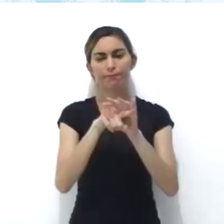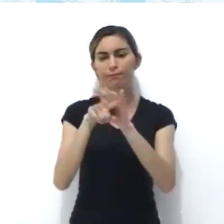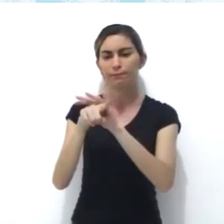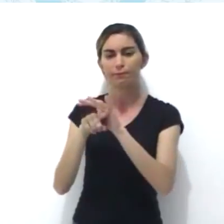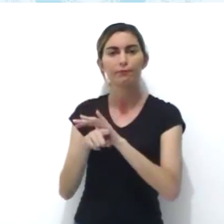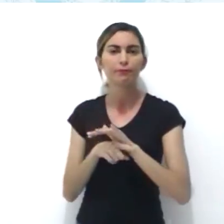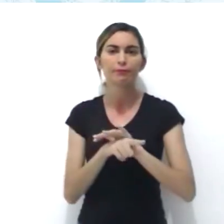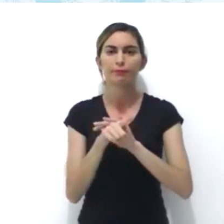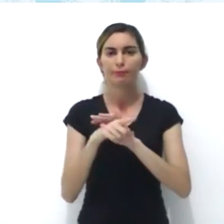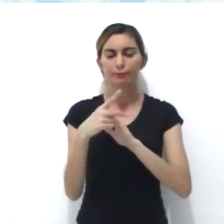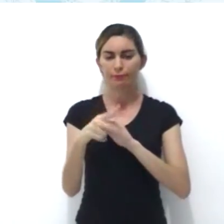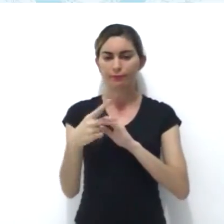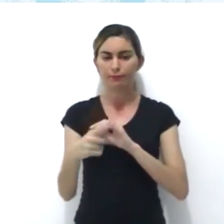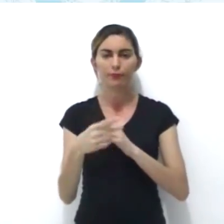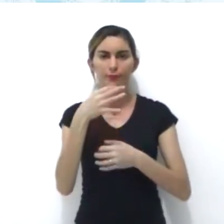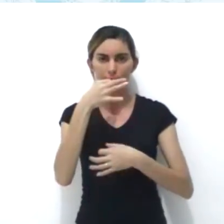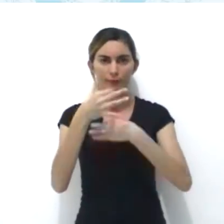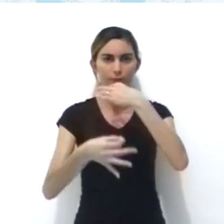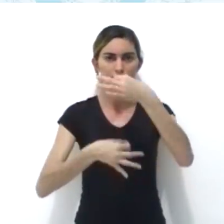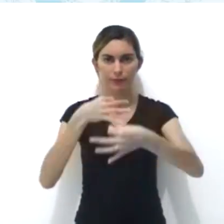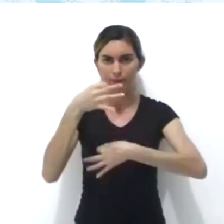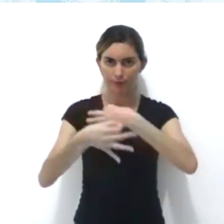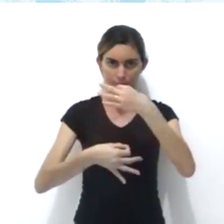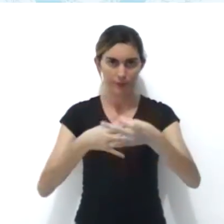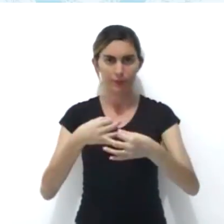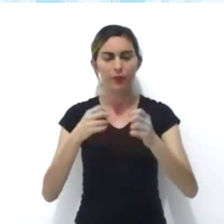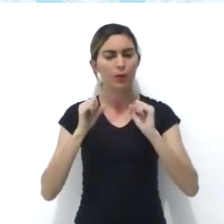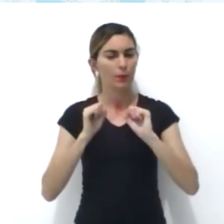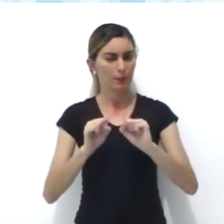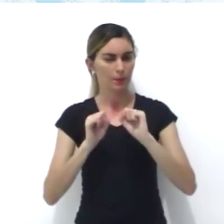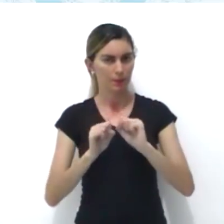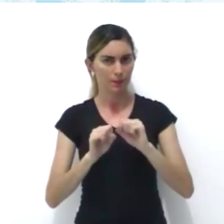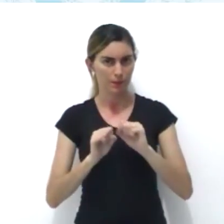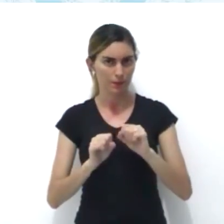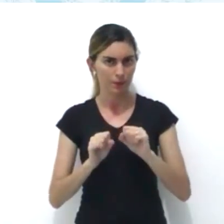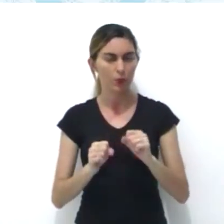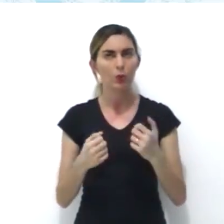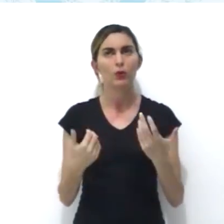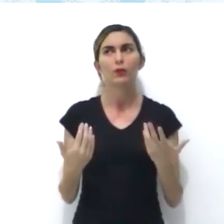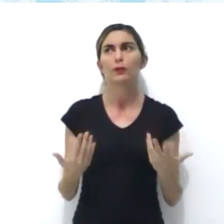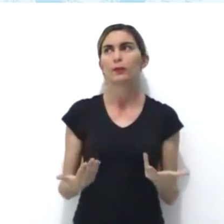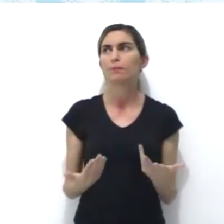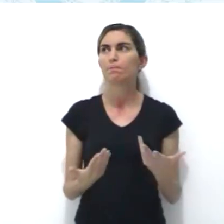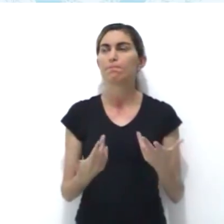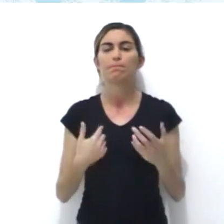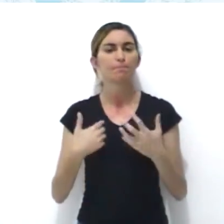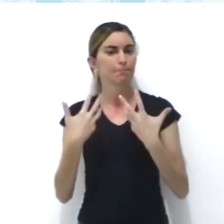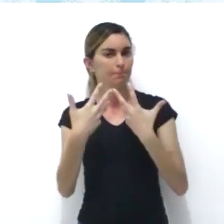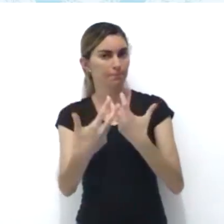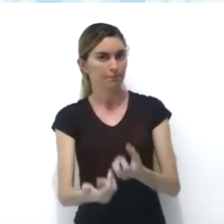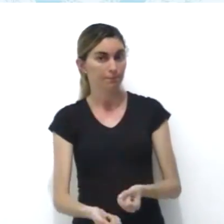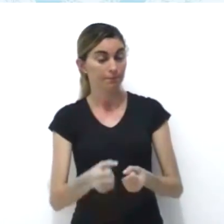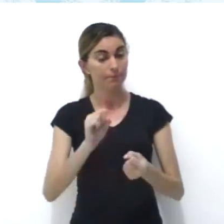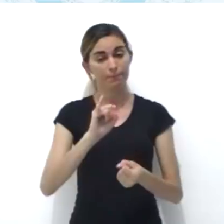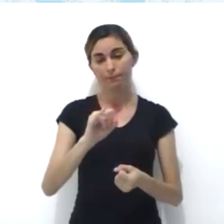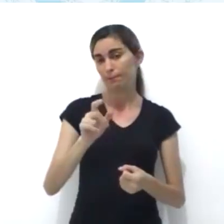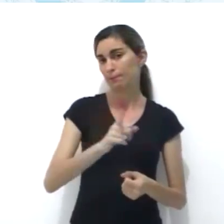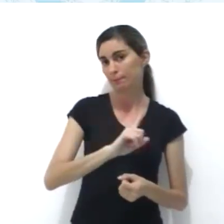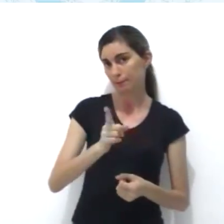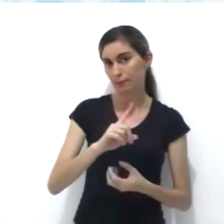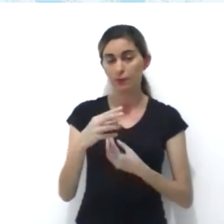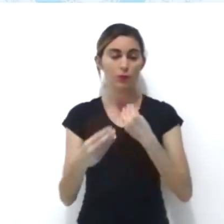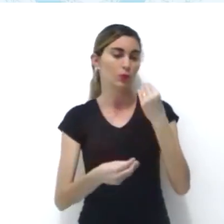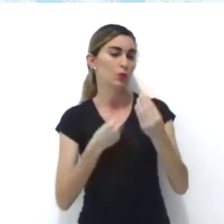né, analisar se aquilo que eu sugeri como hipótese, ela pode ser aceita.